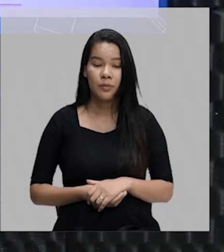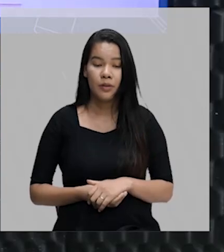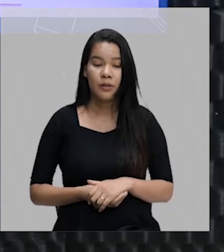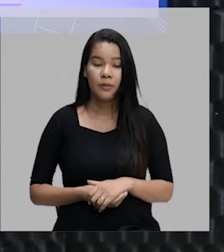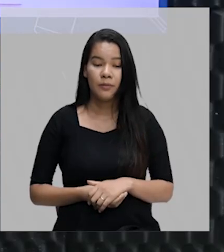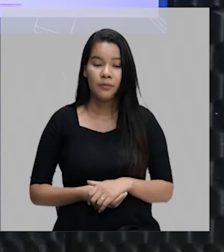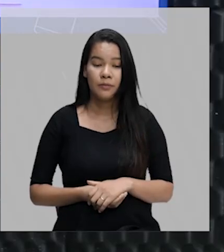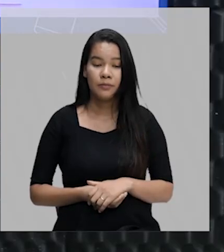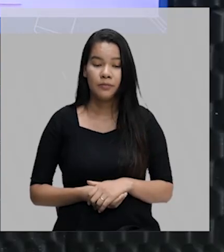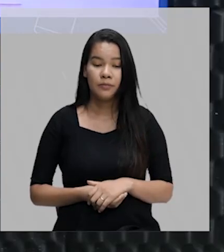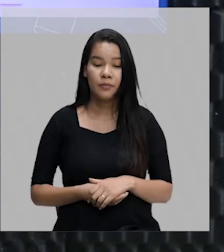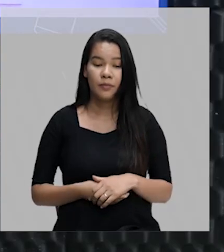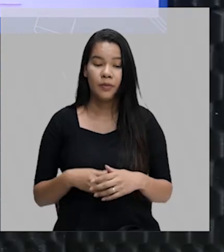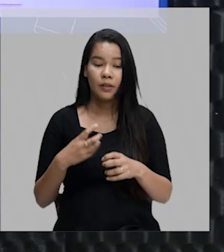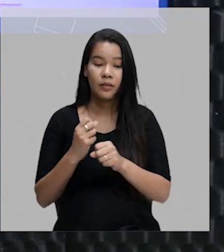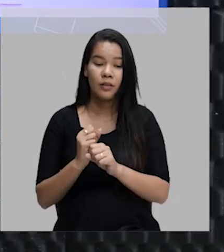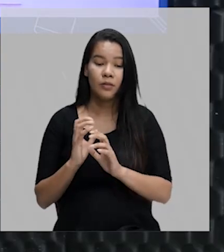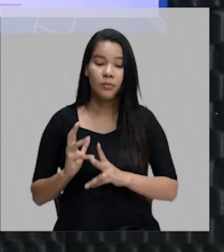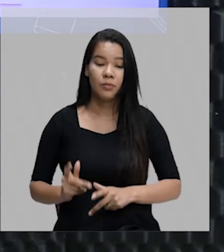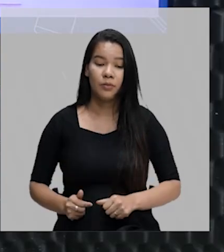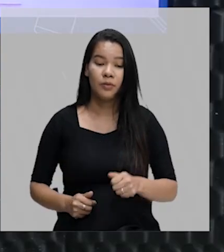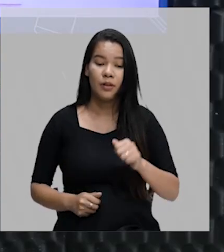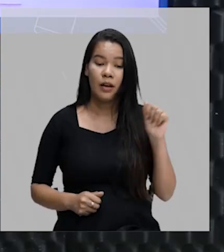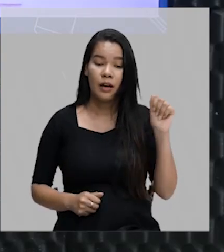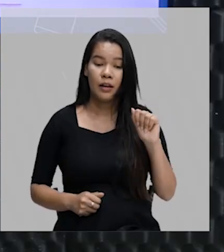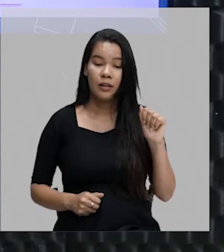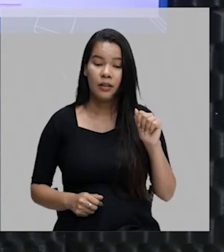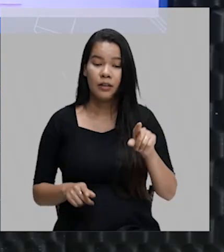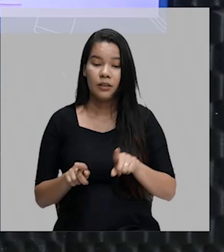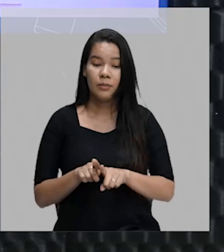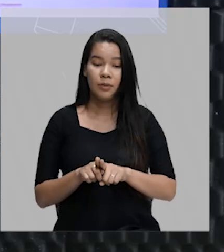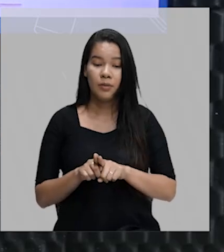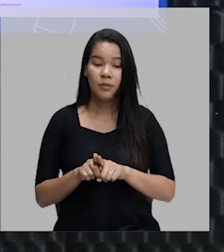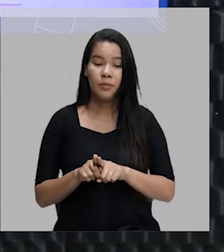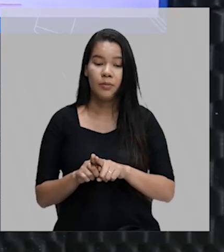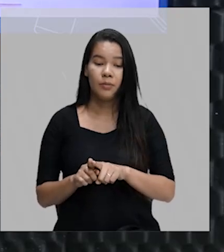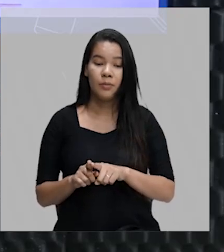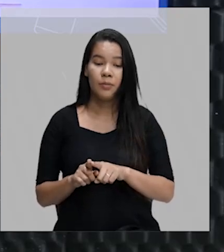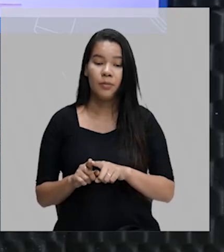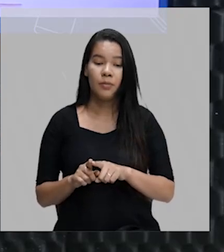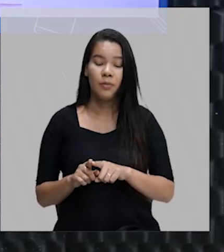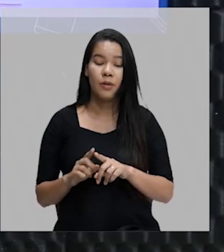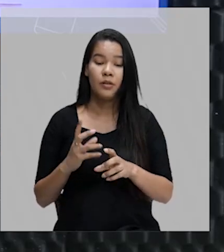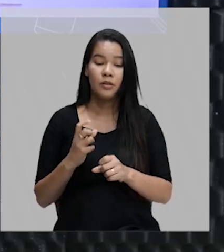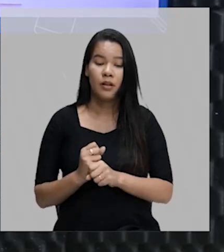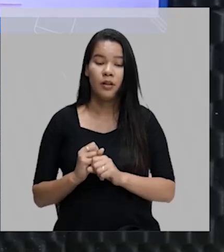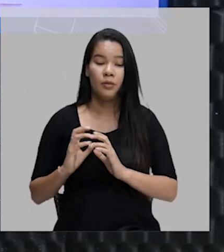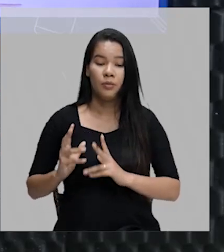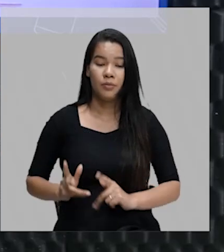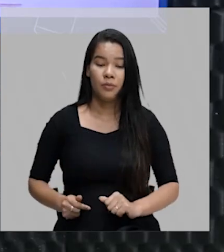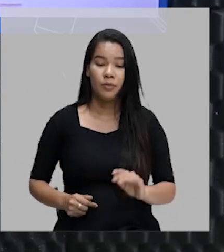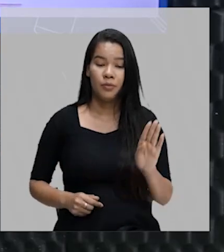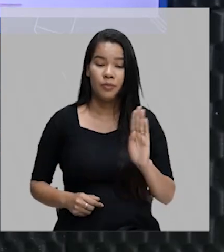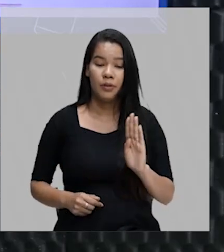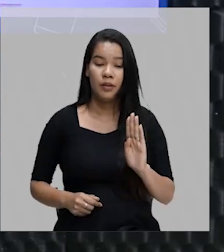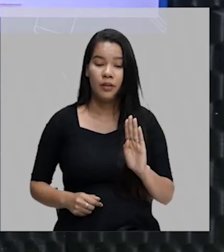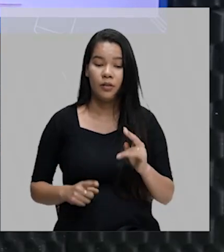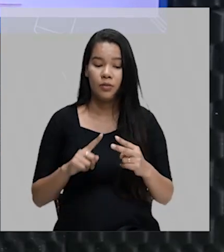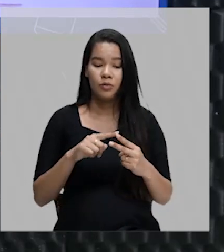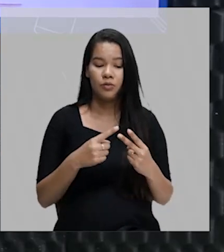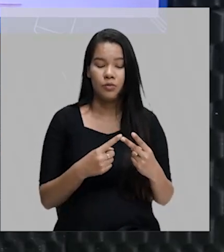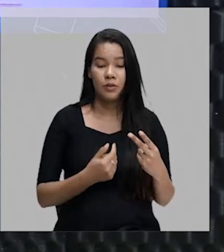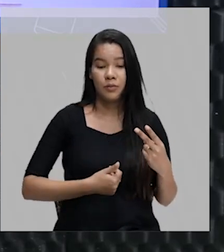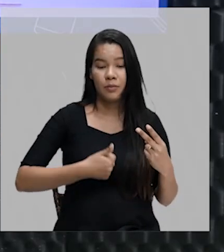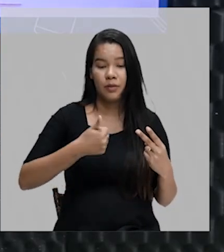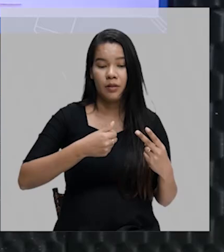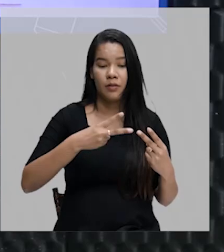A, que é pura, e uma linhagem pura B. A linhagem pura A é cruzada com a linhagem pura B da seguinte